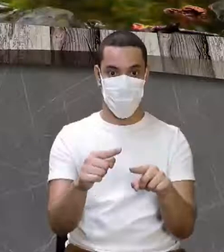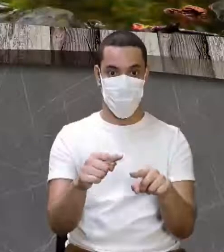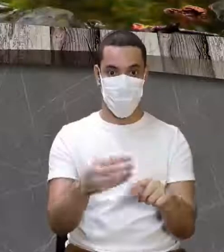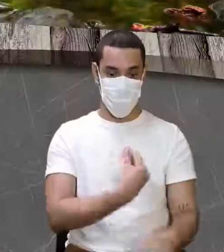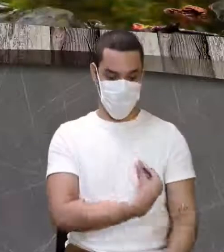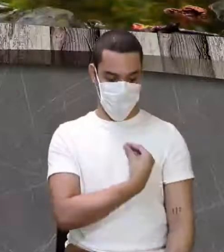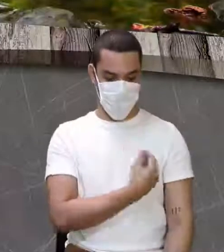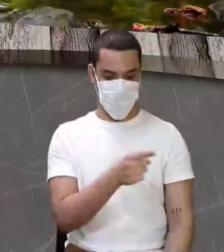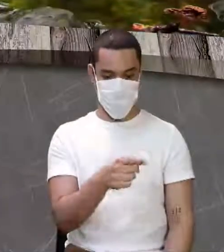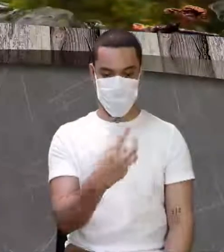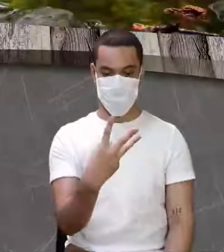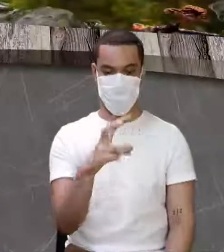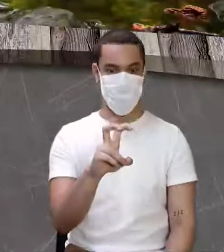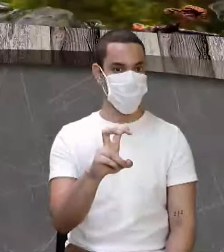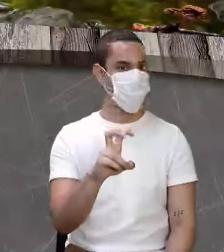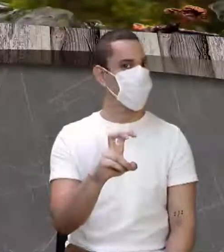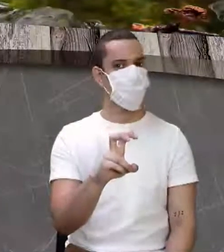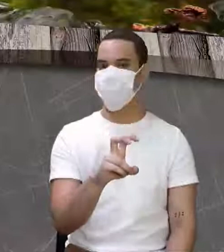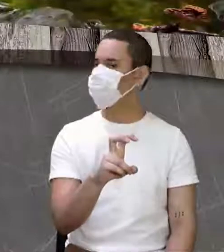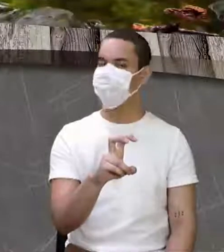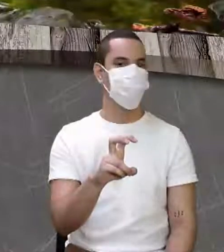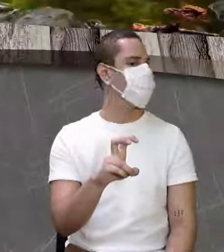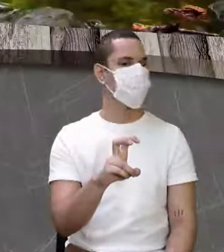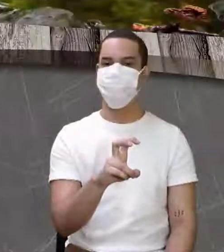Esse indivíduo não vai vingar,